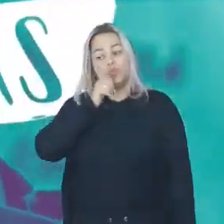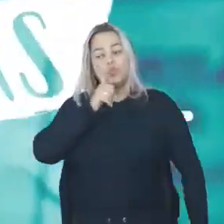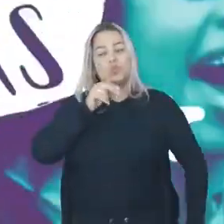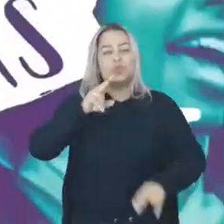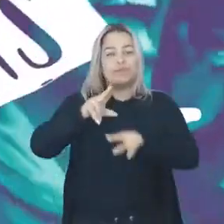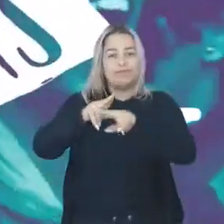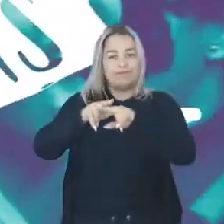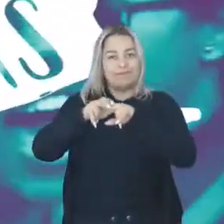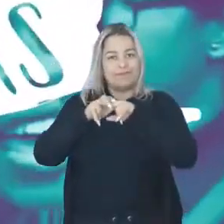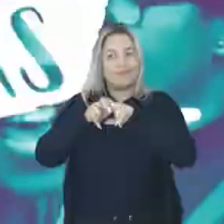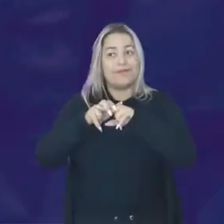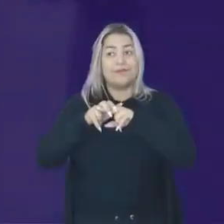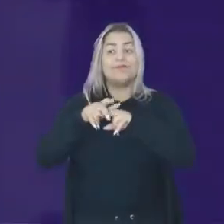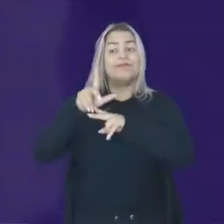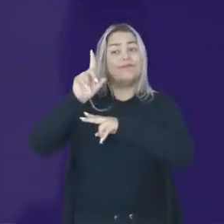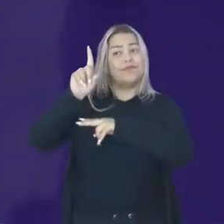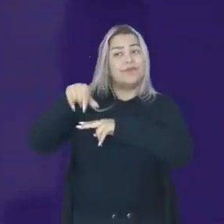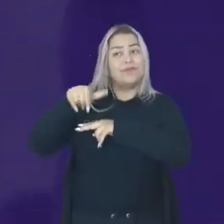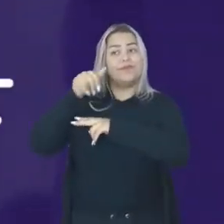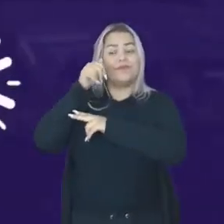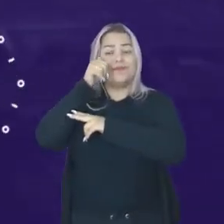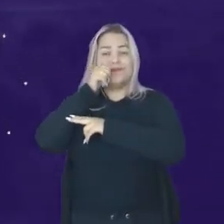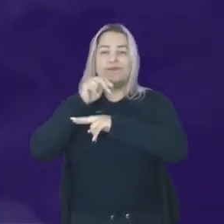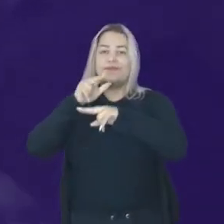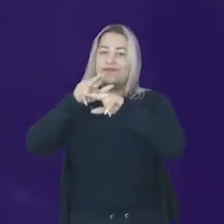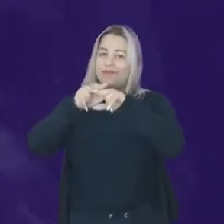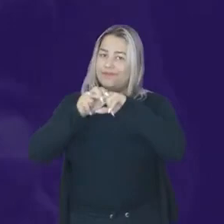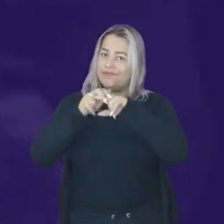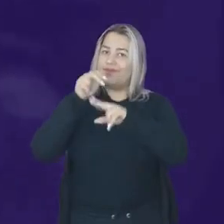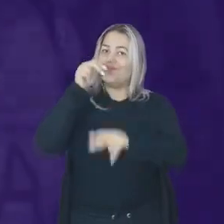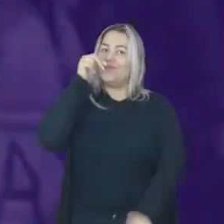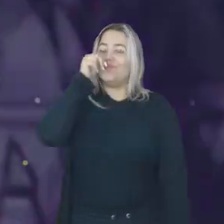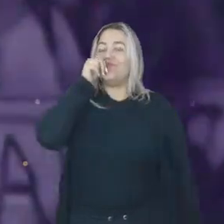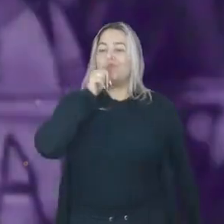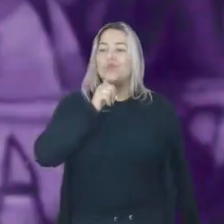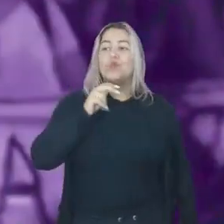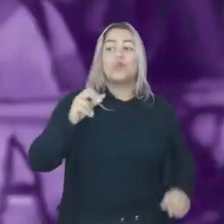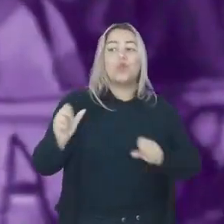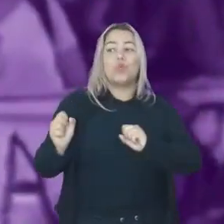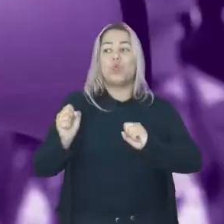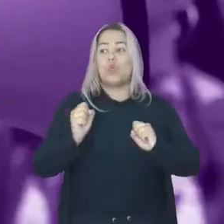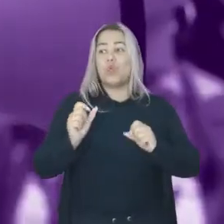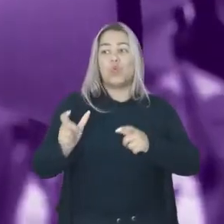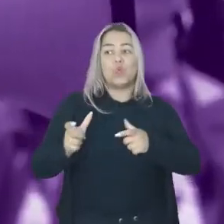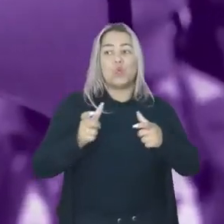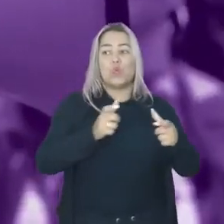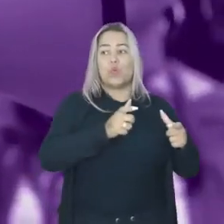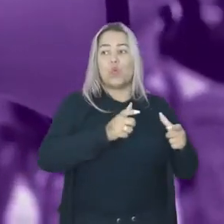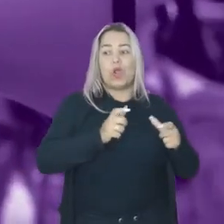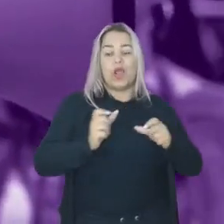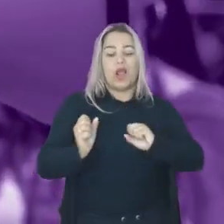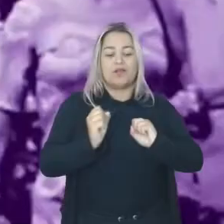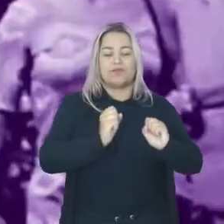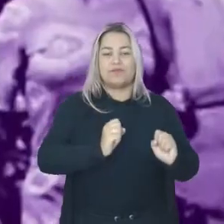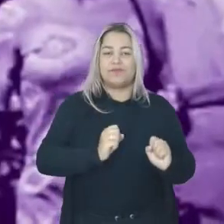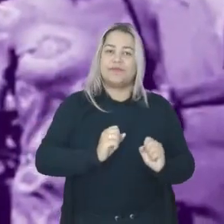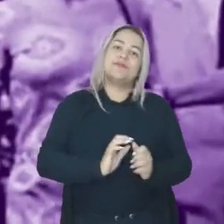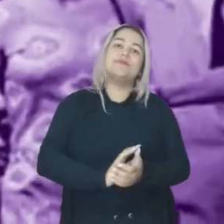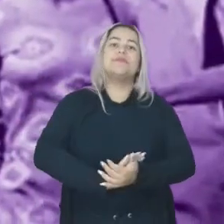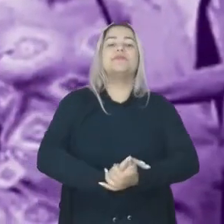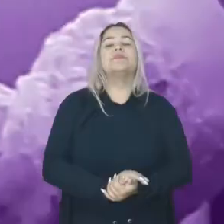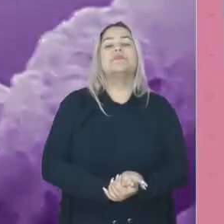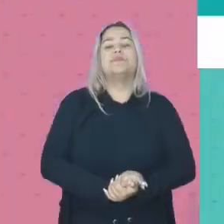Eu sou uma delas, são elas por elas, ocupando os espaços